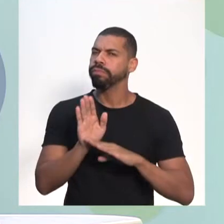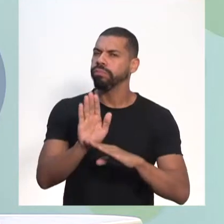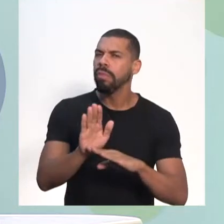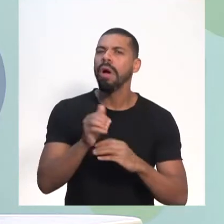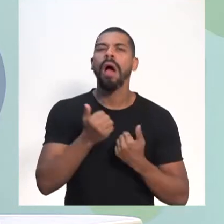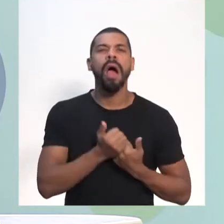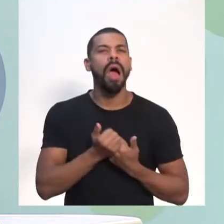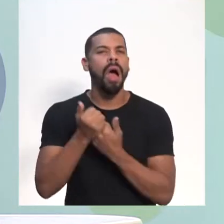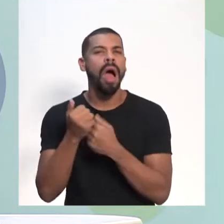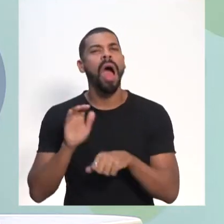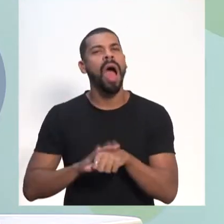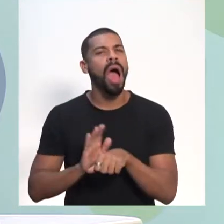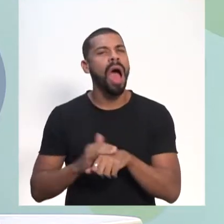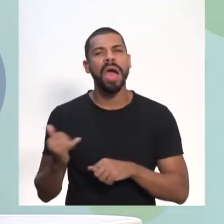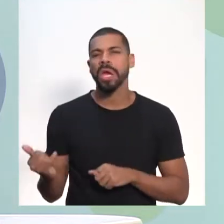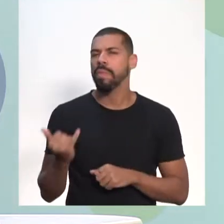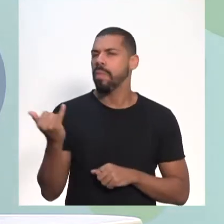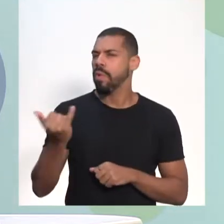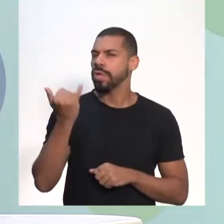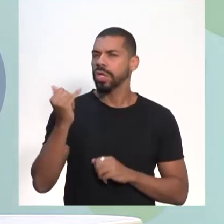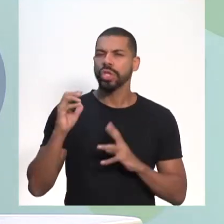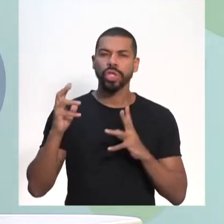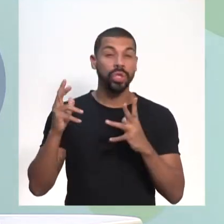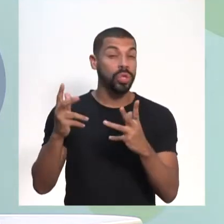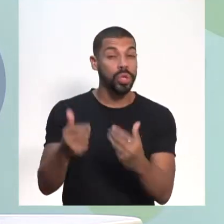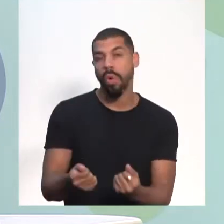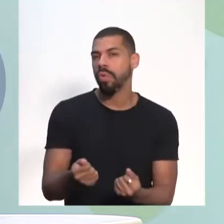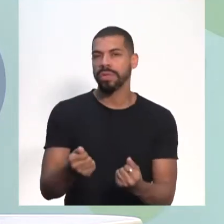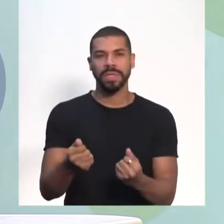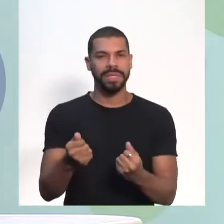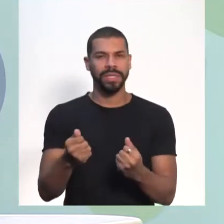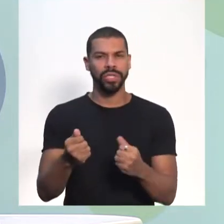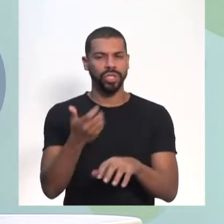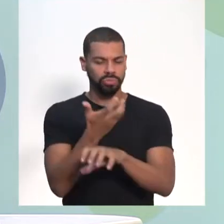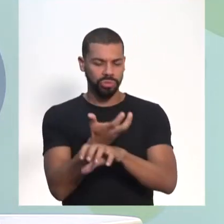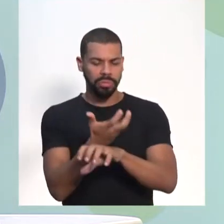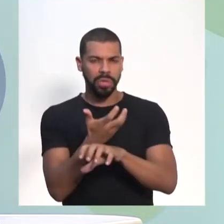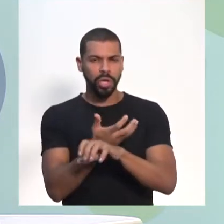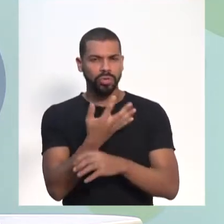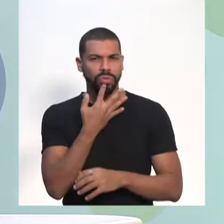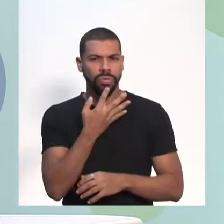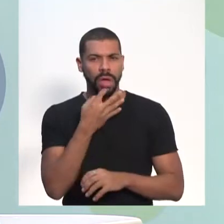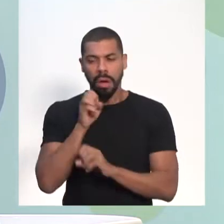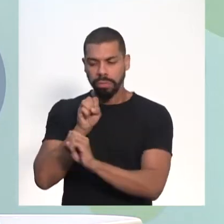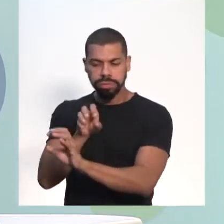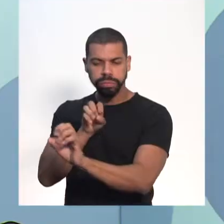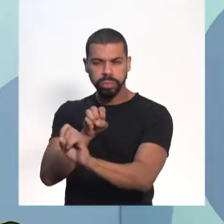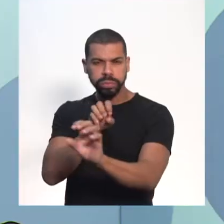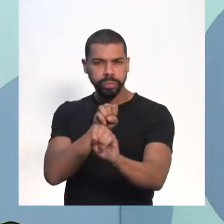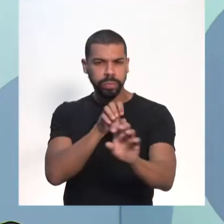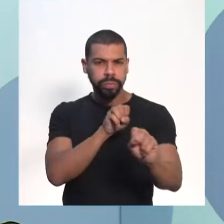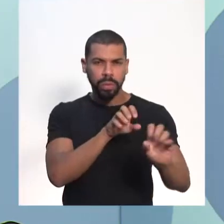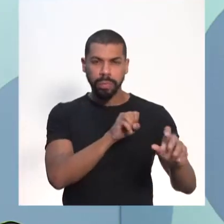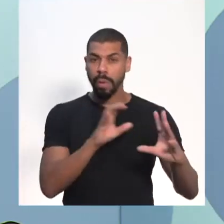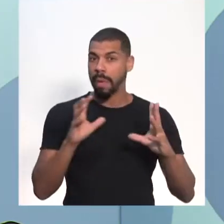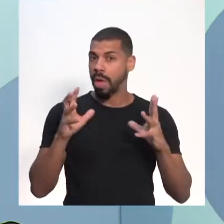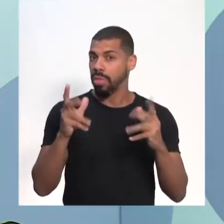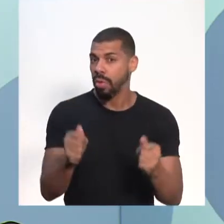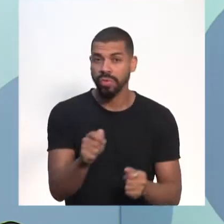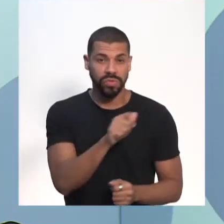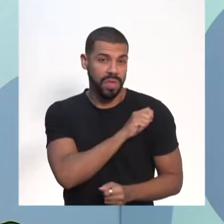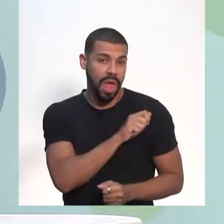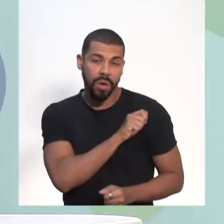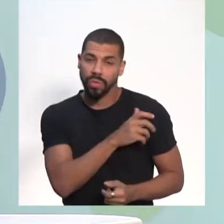importância de todas as áreas de conhecimento para essa formação integral dos nossos